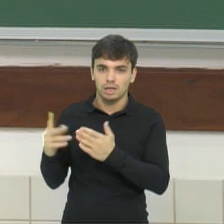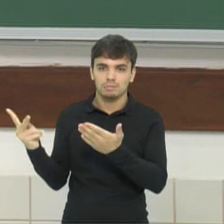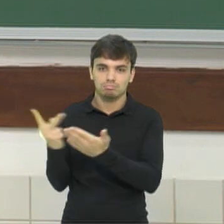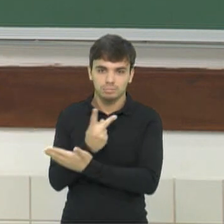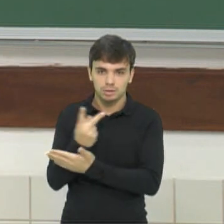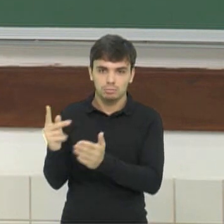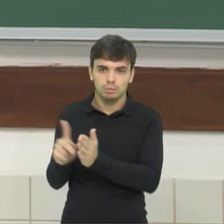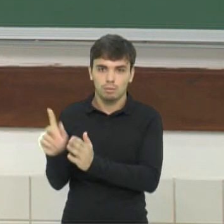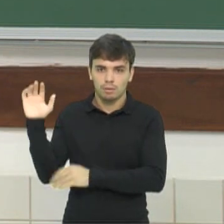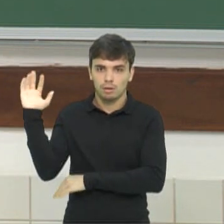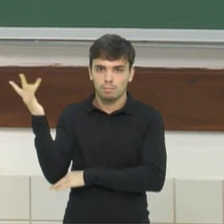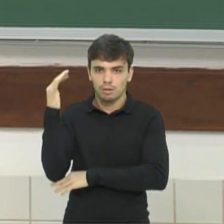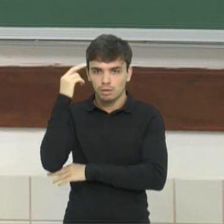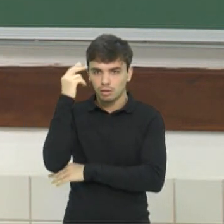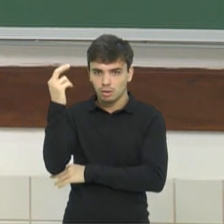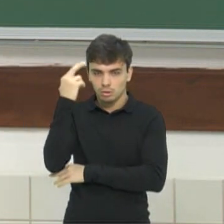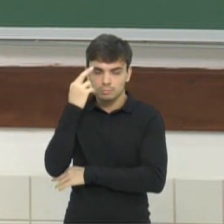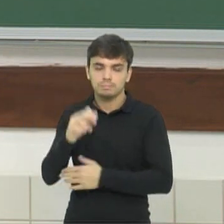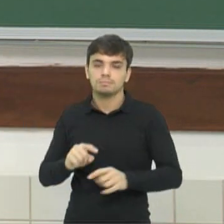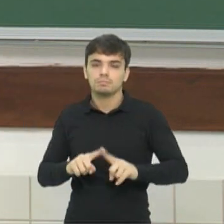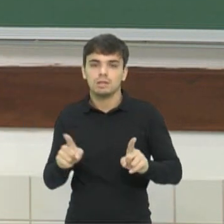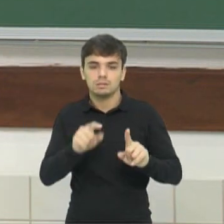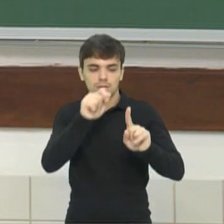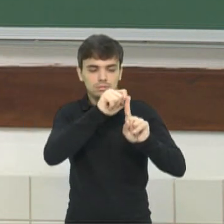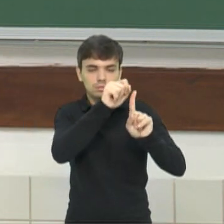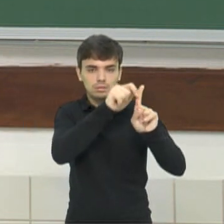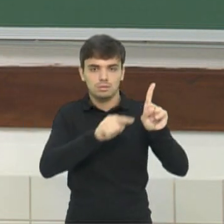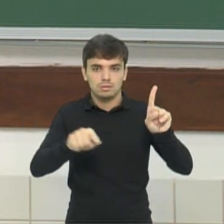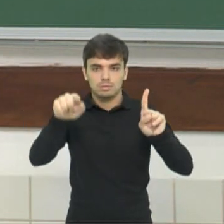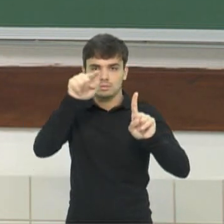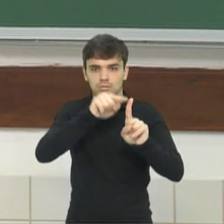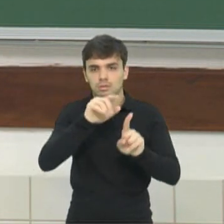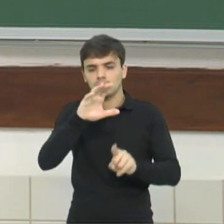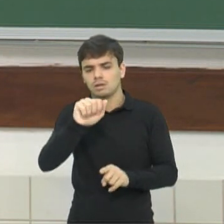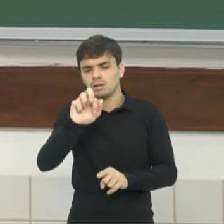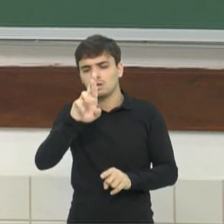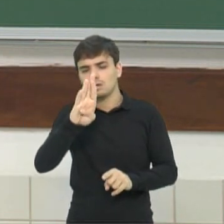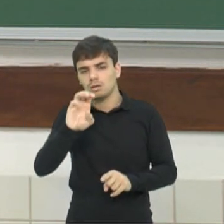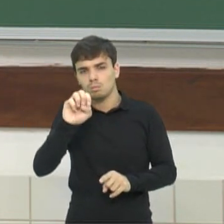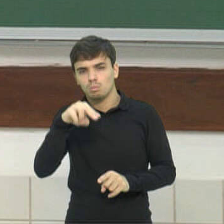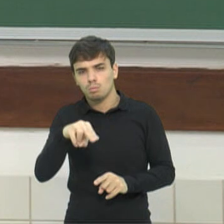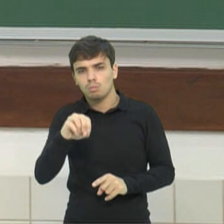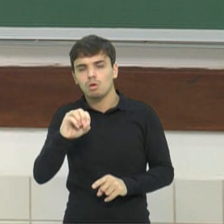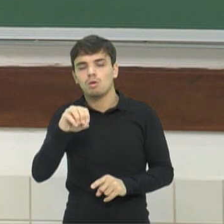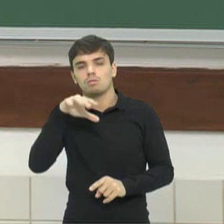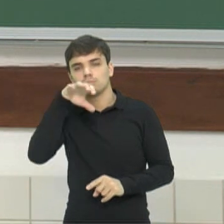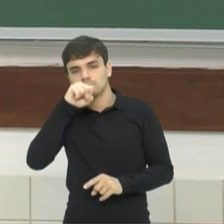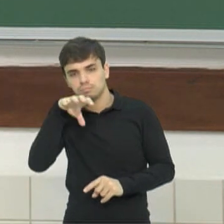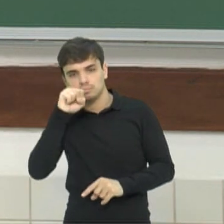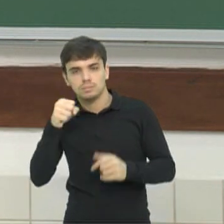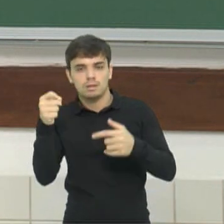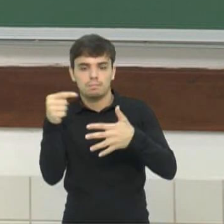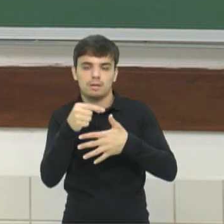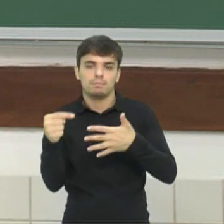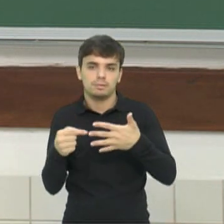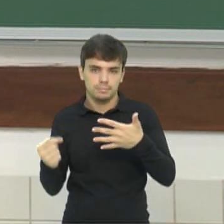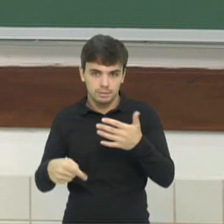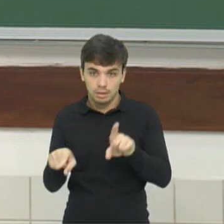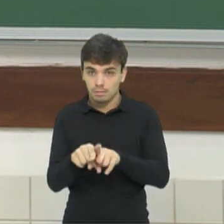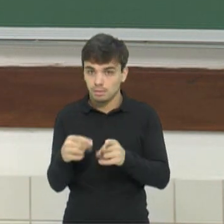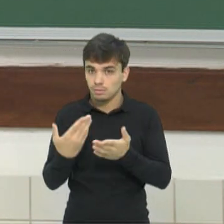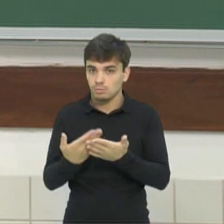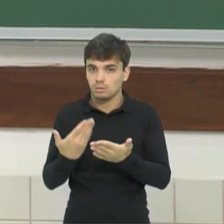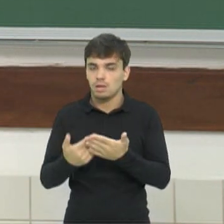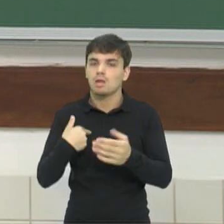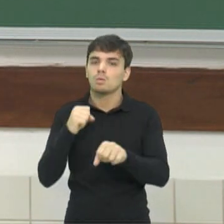né? Mas a gente ainda tem a parte dos ciclos dos nutrientes, ciclo do carbono, ciclo do oxigênio, a gente vai estudar bastante os ciclos também, tá? Então